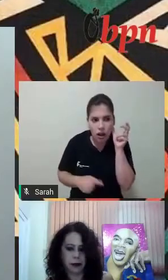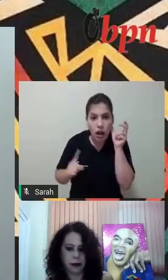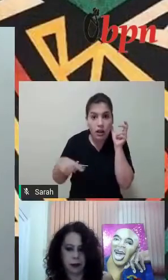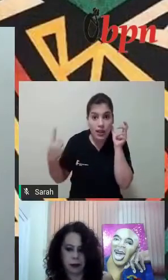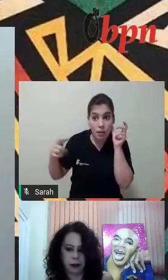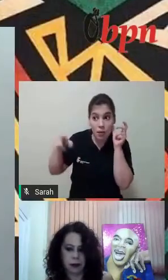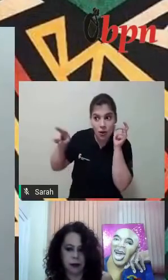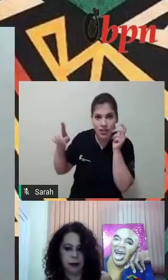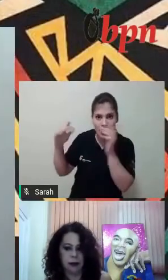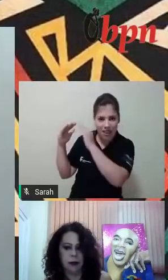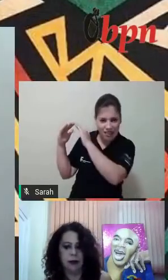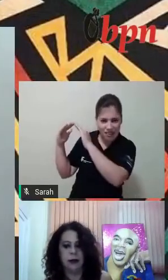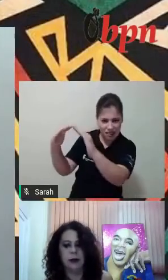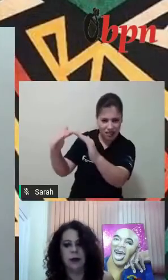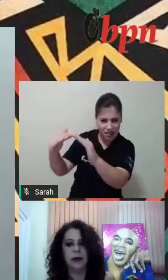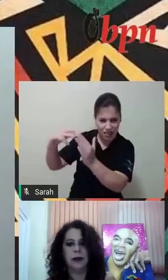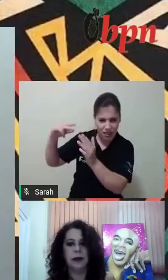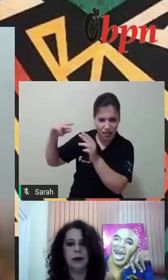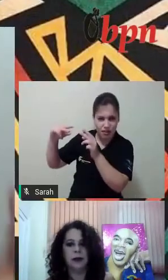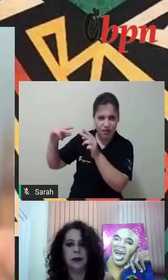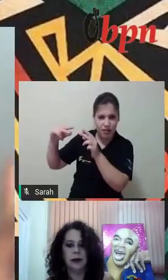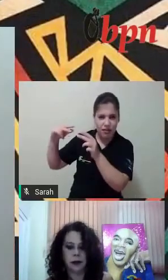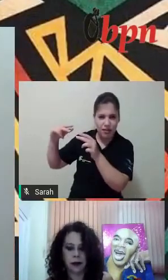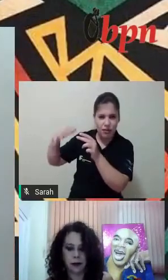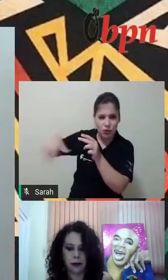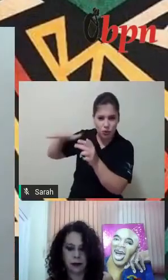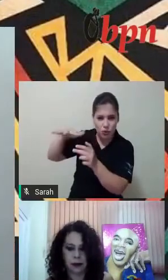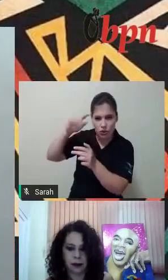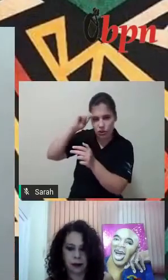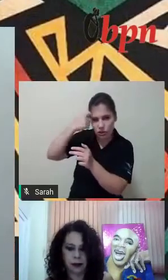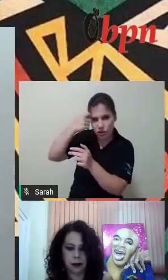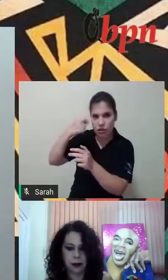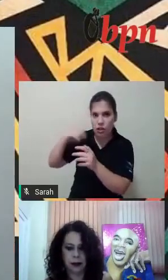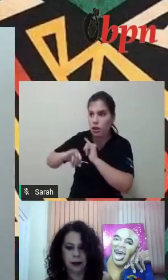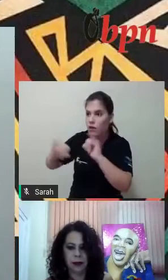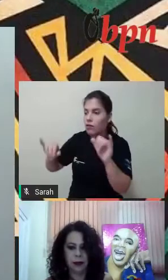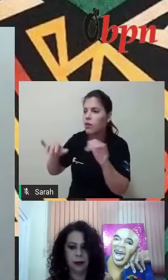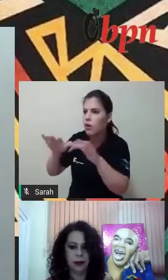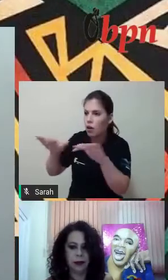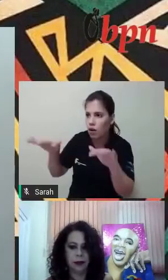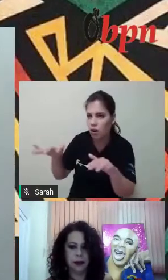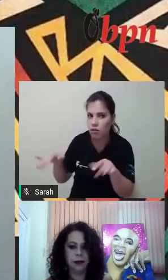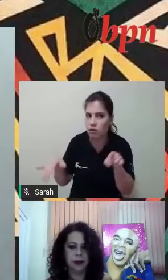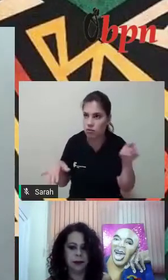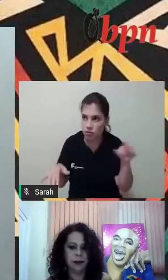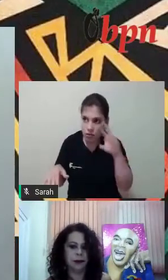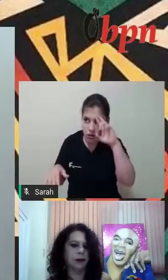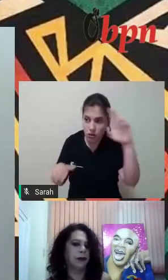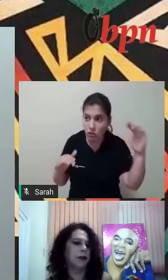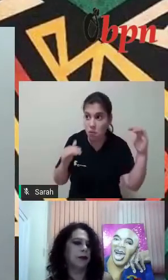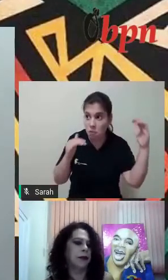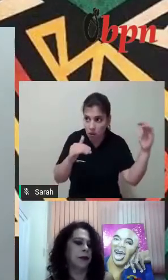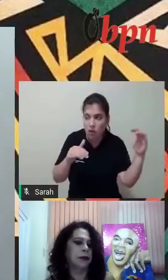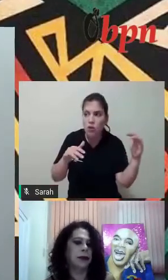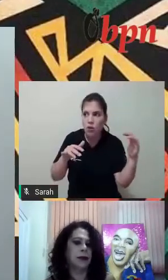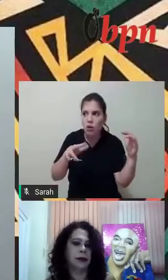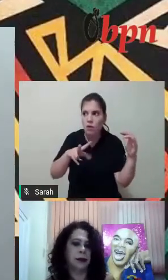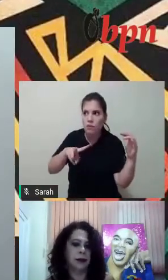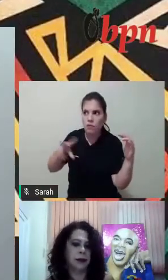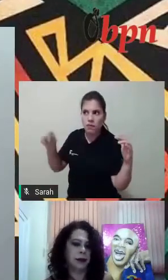ausentar durante, sei lá, 15 dias. Se organizem aí porque é um bom momento de